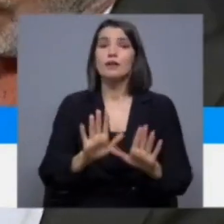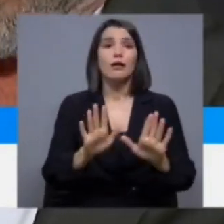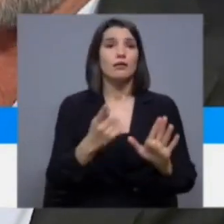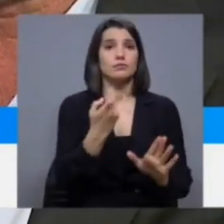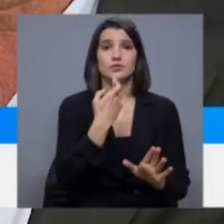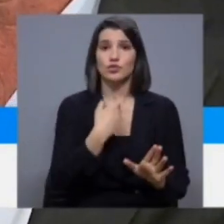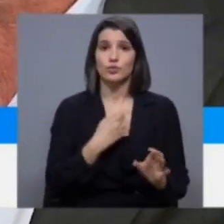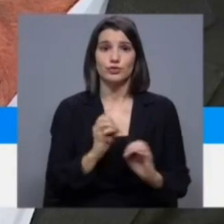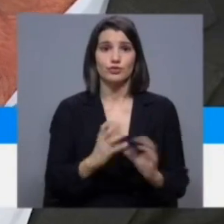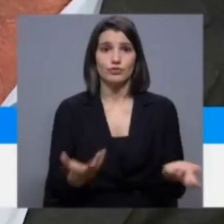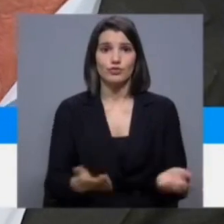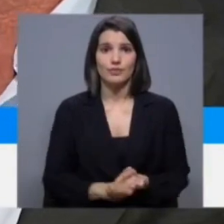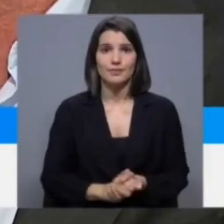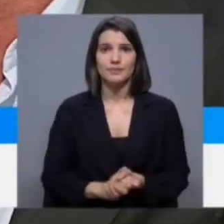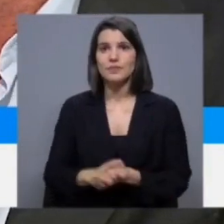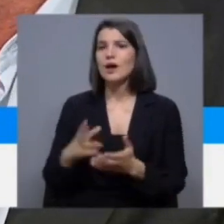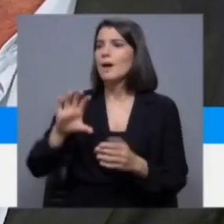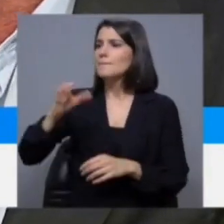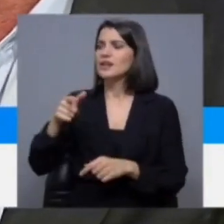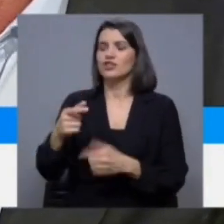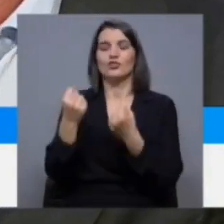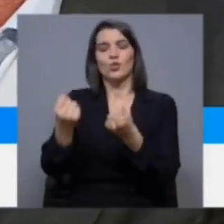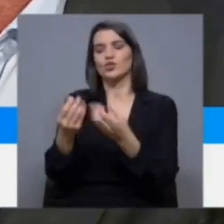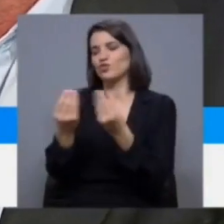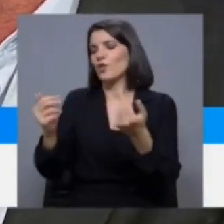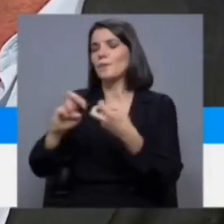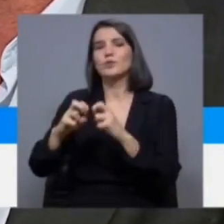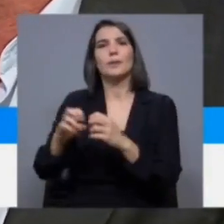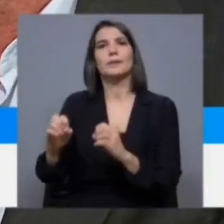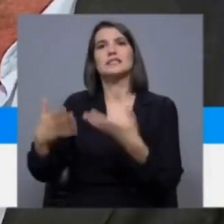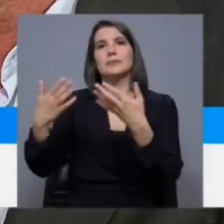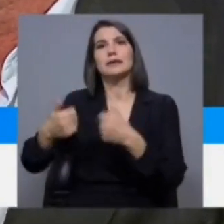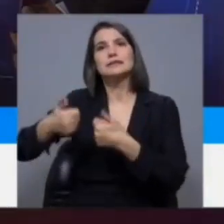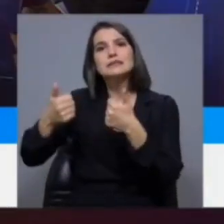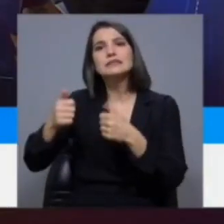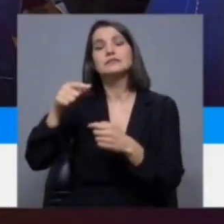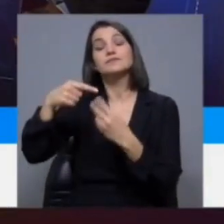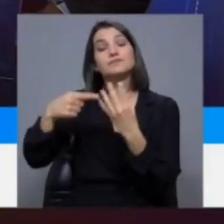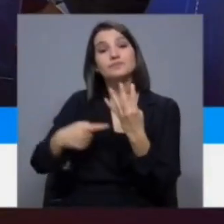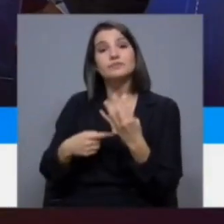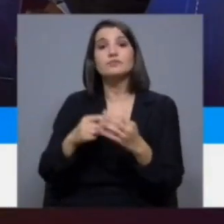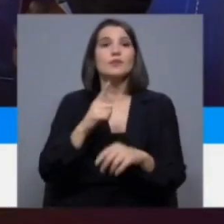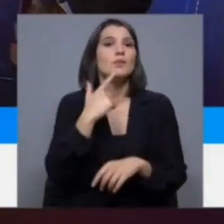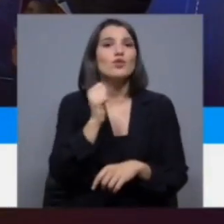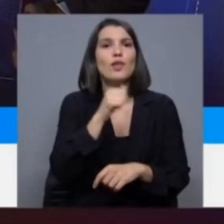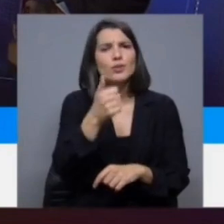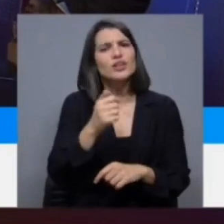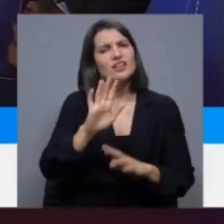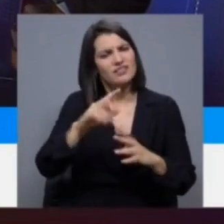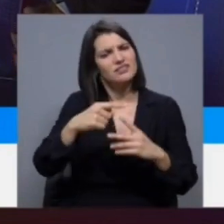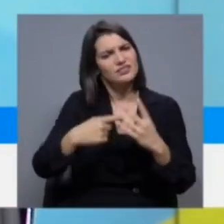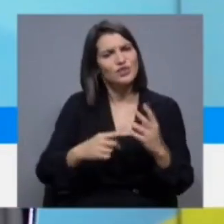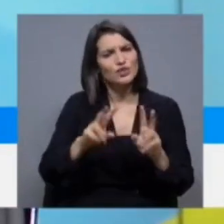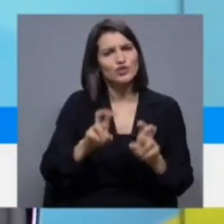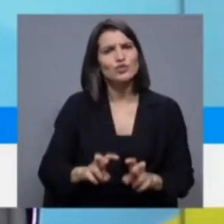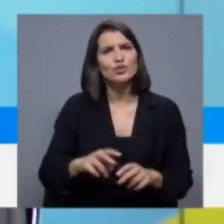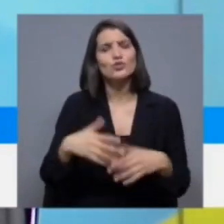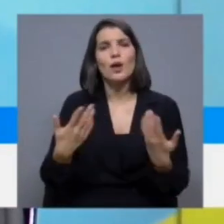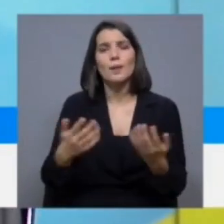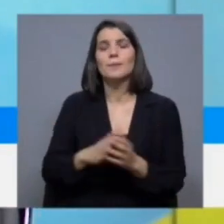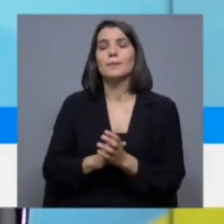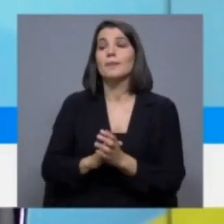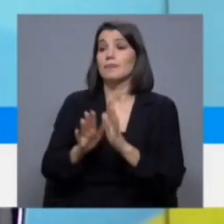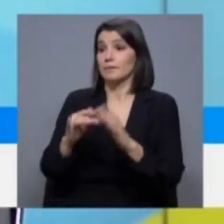ainda não respondeu e não é assim que o país pode resolver os principais problemas de uma olhada nele com ele senão ele não aquele já temos as questões mas a verdade é que